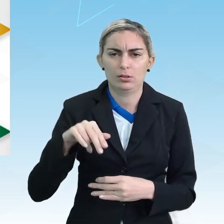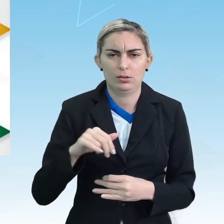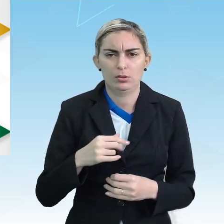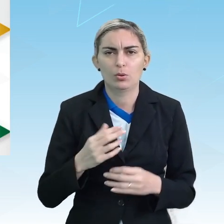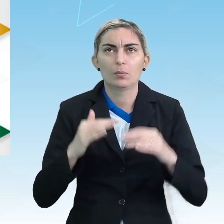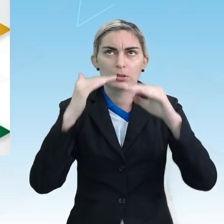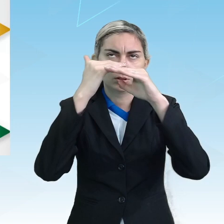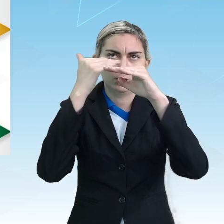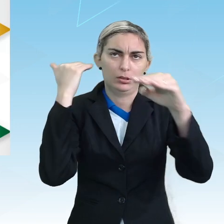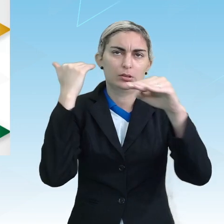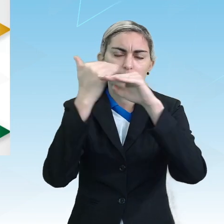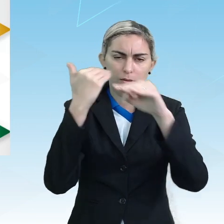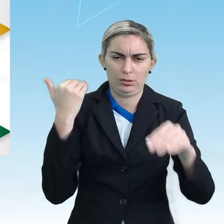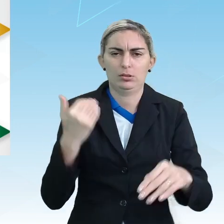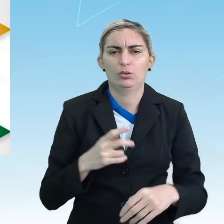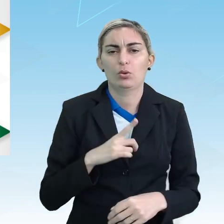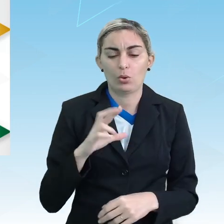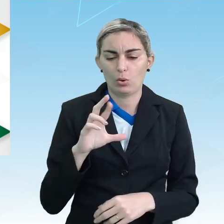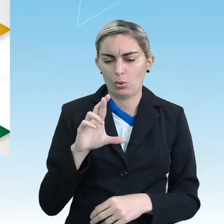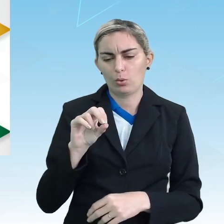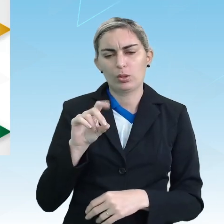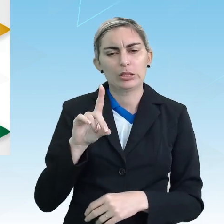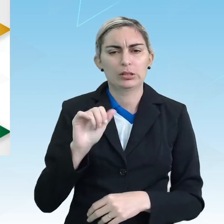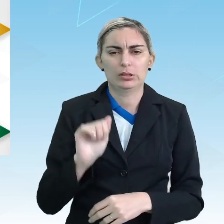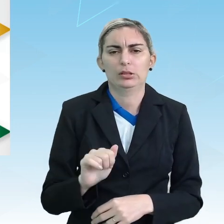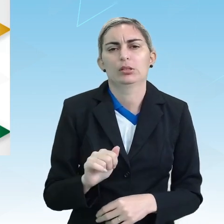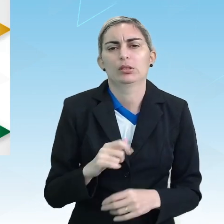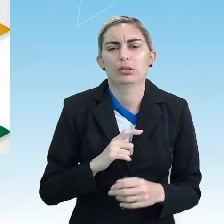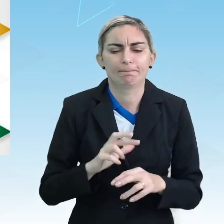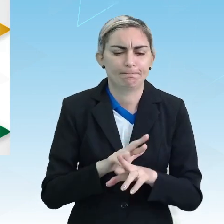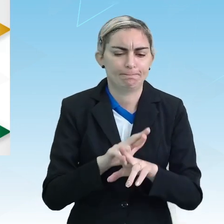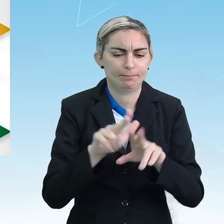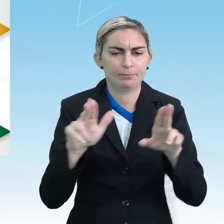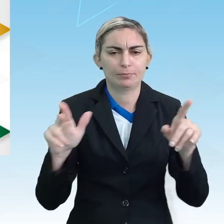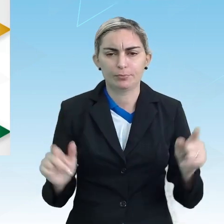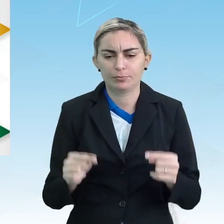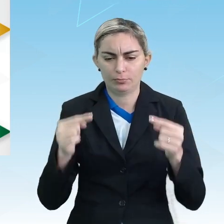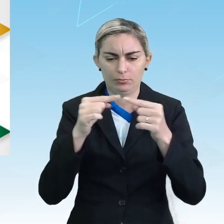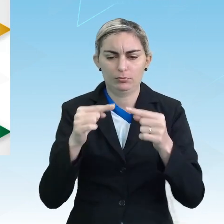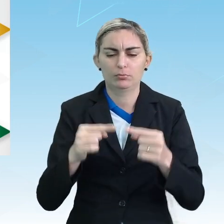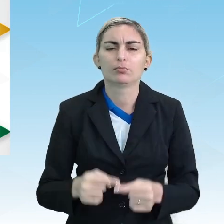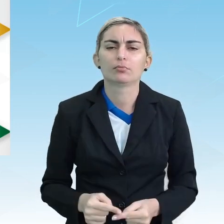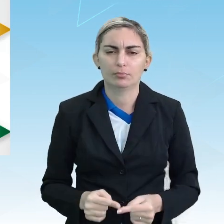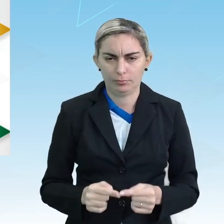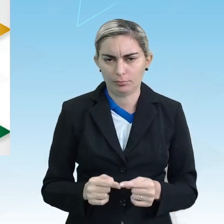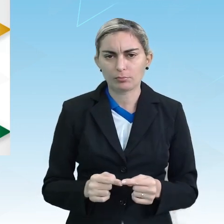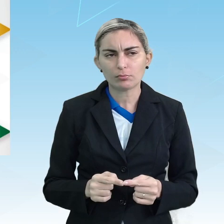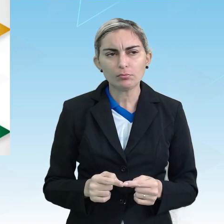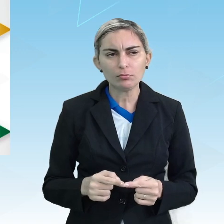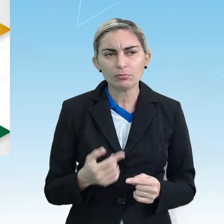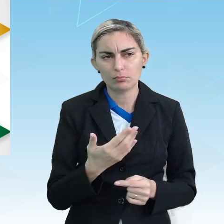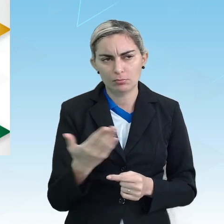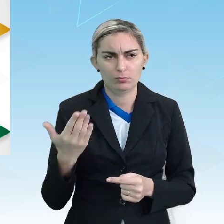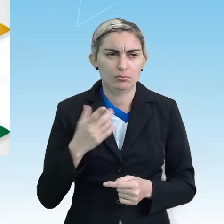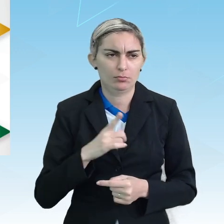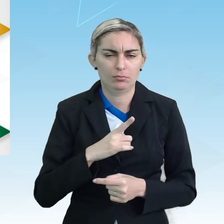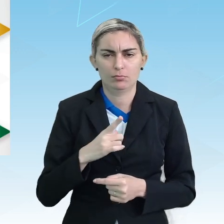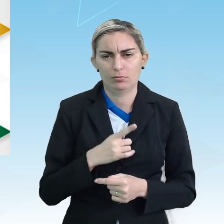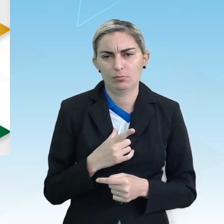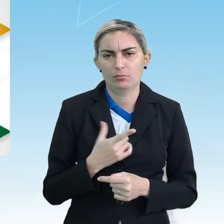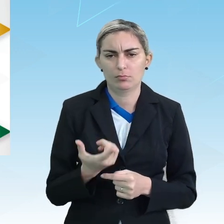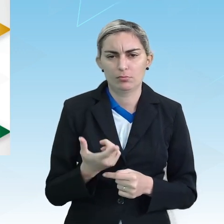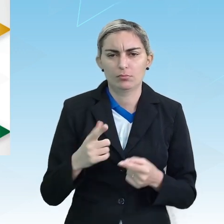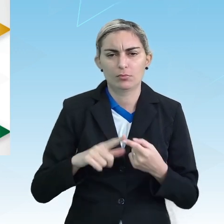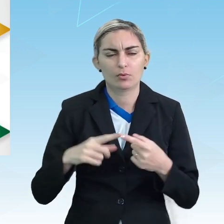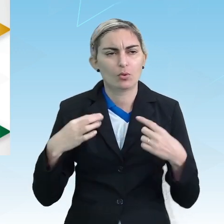teto. E aí as rodanas elas vão ter inúmeras aplicações e entre elas vão estar varais